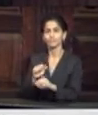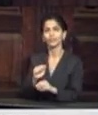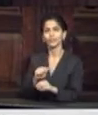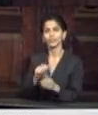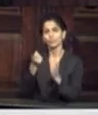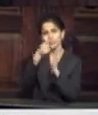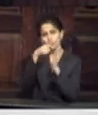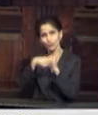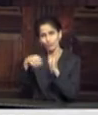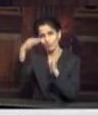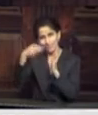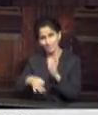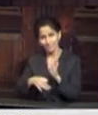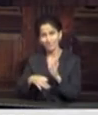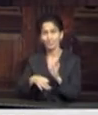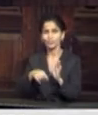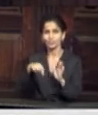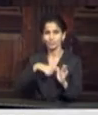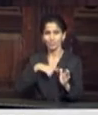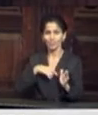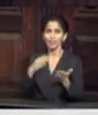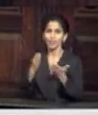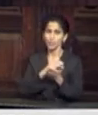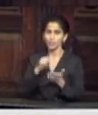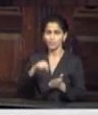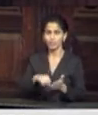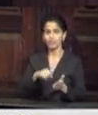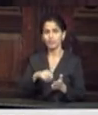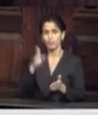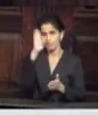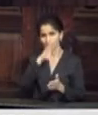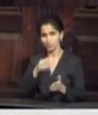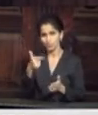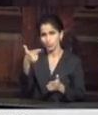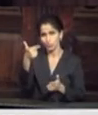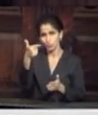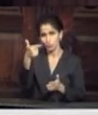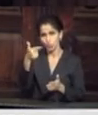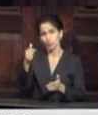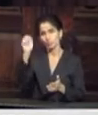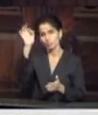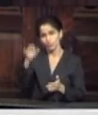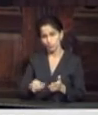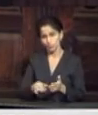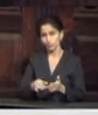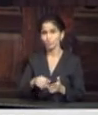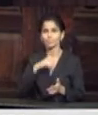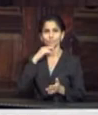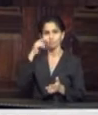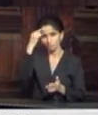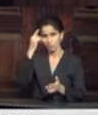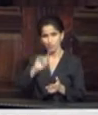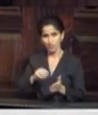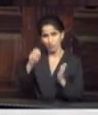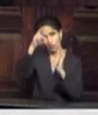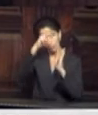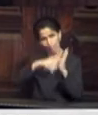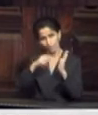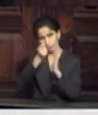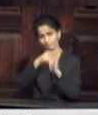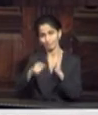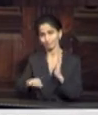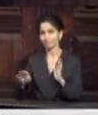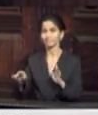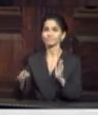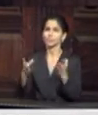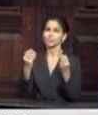analfabetismo em mais de 12% da população acima de 15 anos. Nós ainda convivemos com um percentual altíssimo de estudantes que não completam o